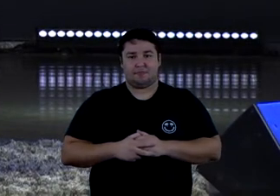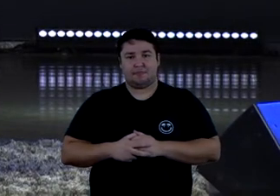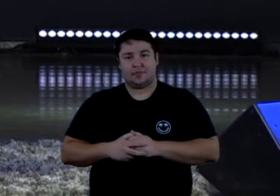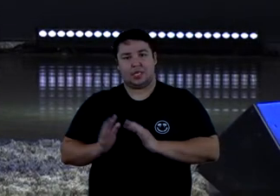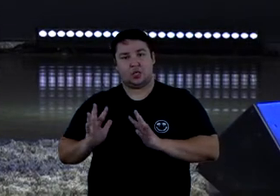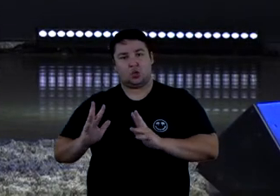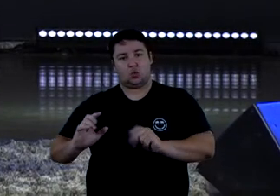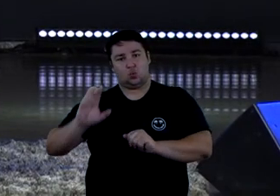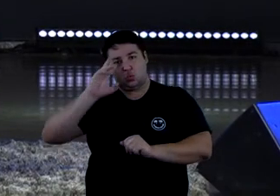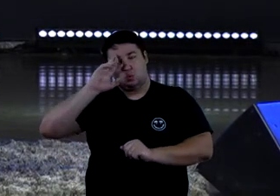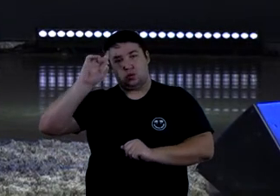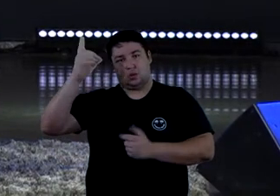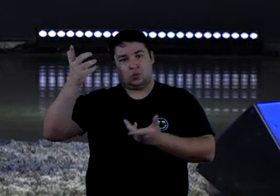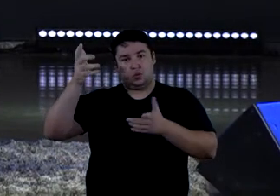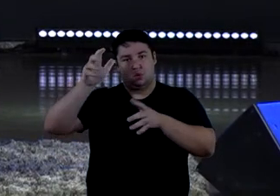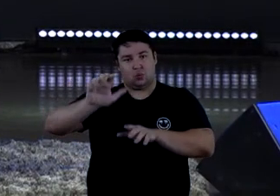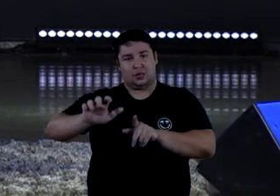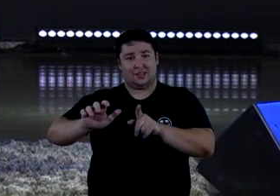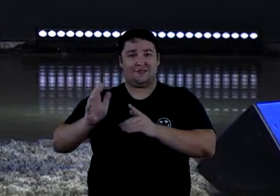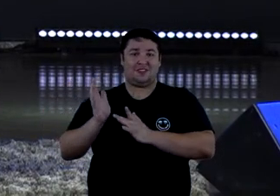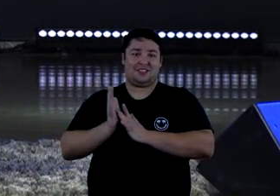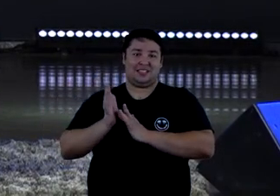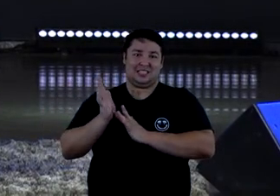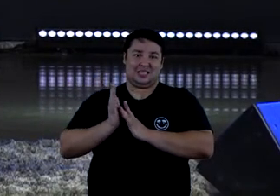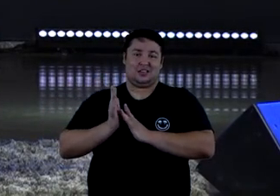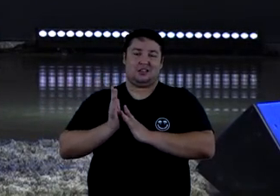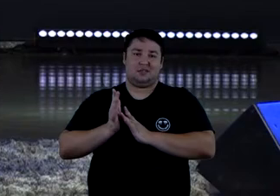Tudo que o Senhor não quer é que você se engane.